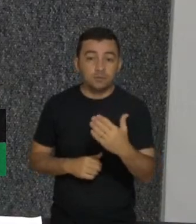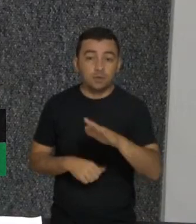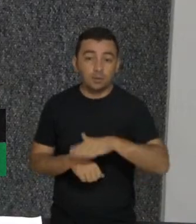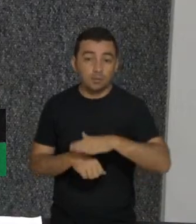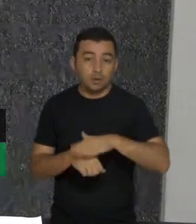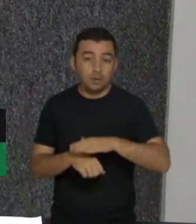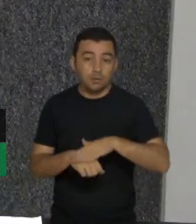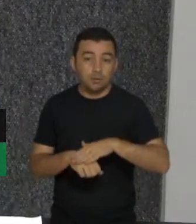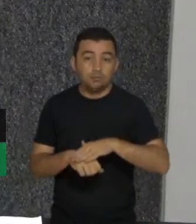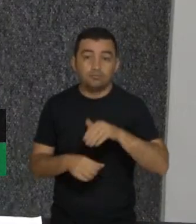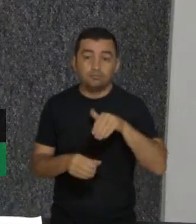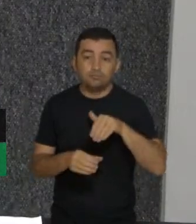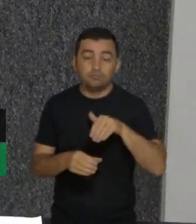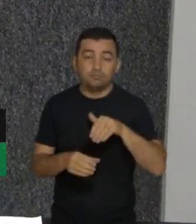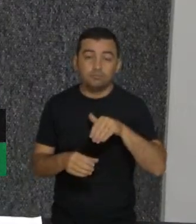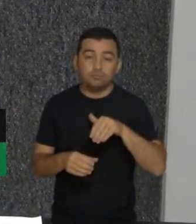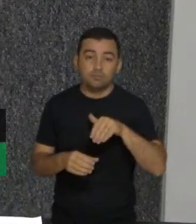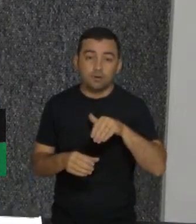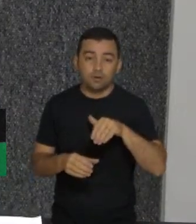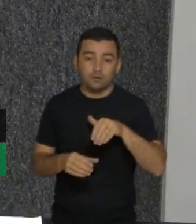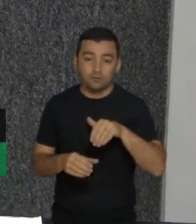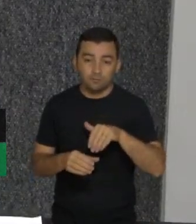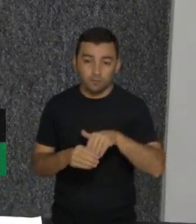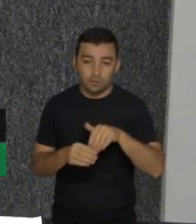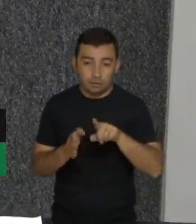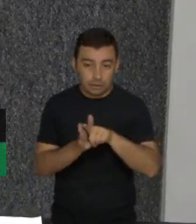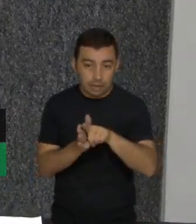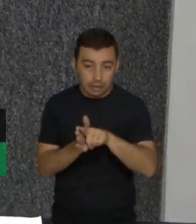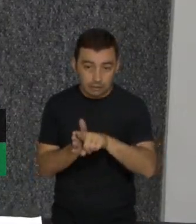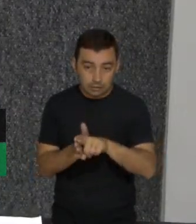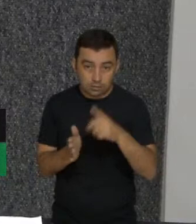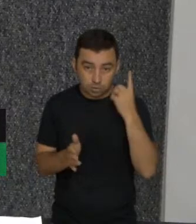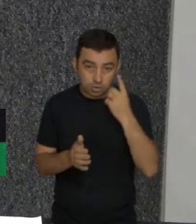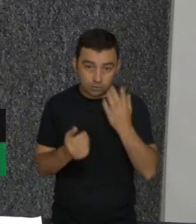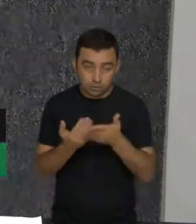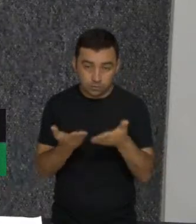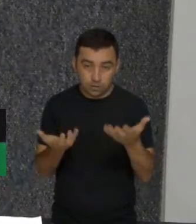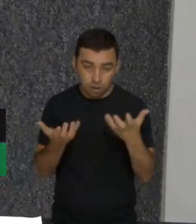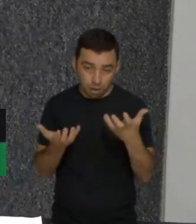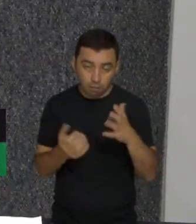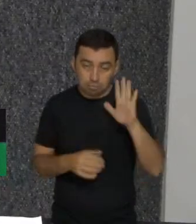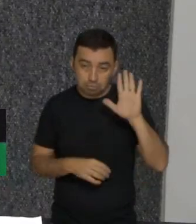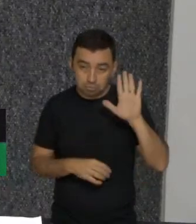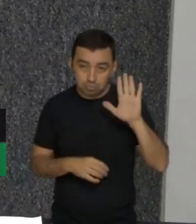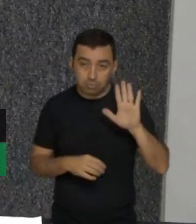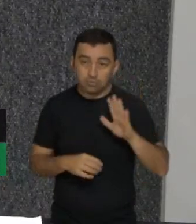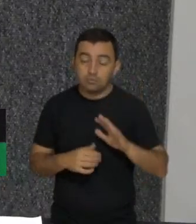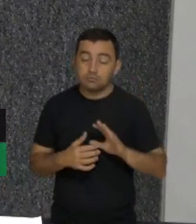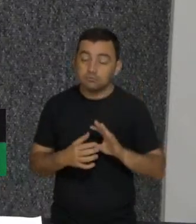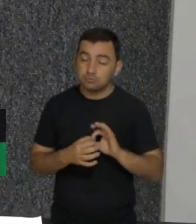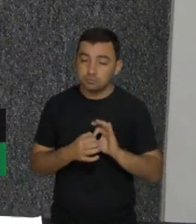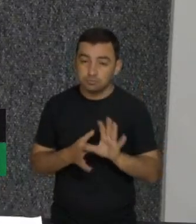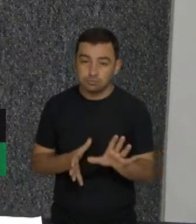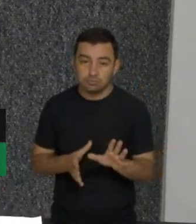está em em análise pelos deputados os que queiram se manifestar por